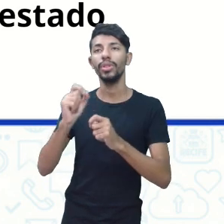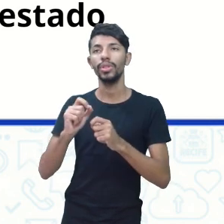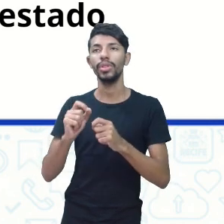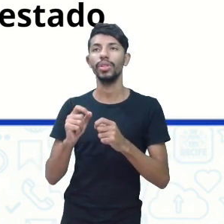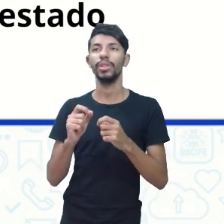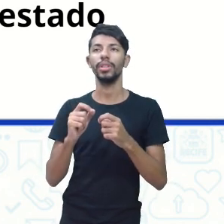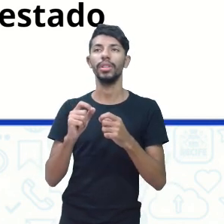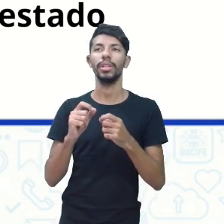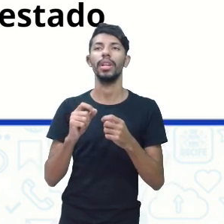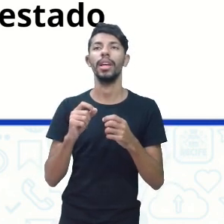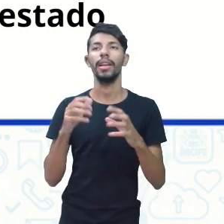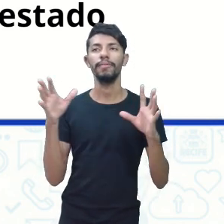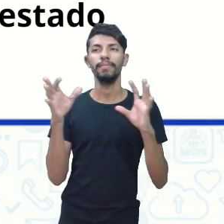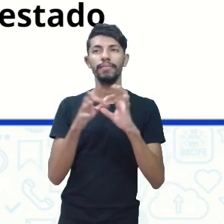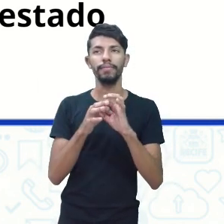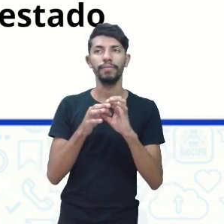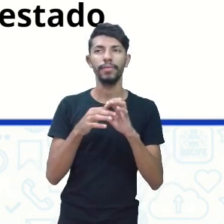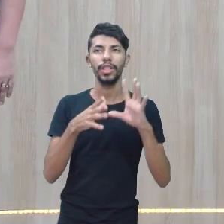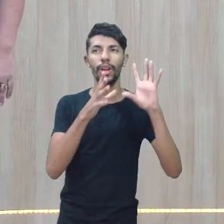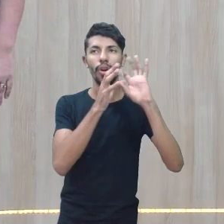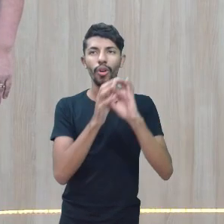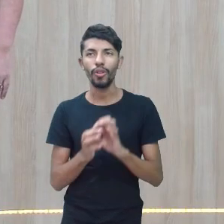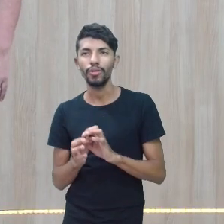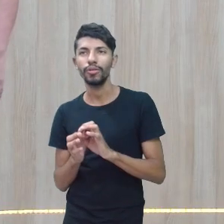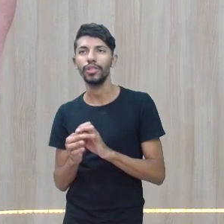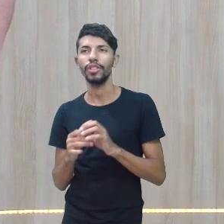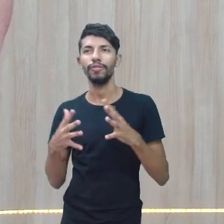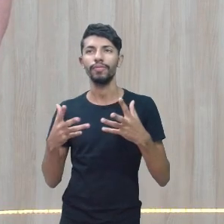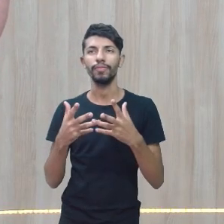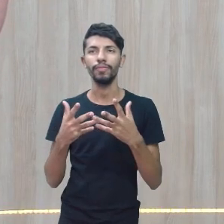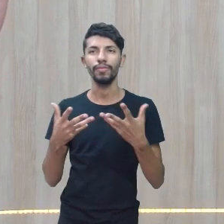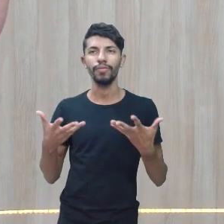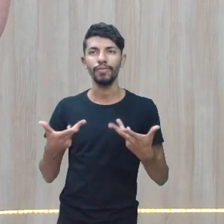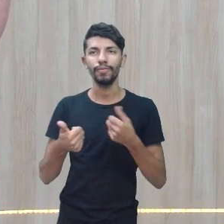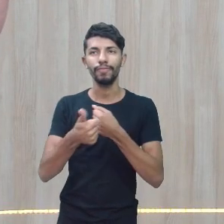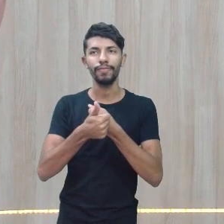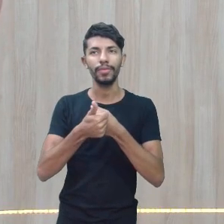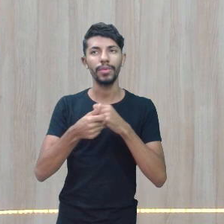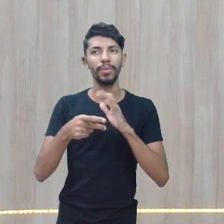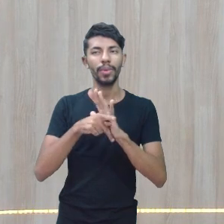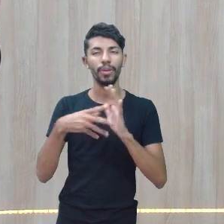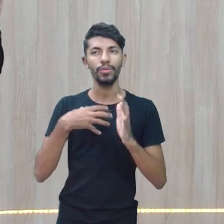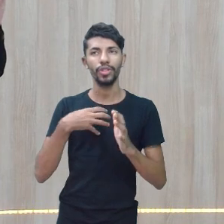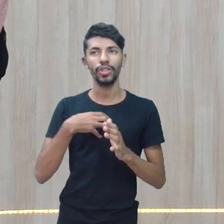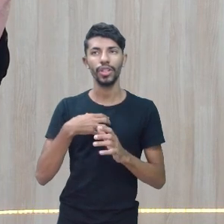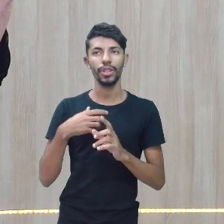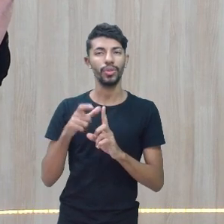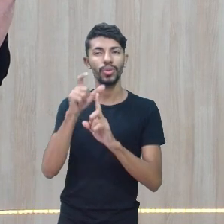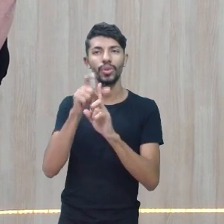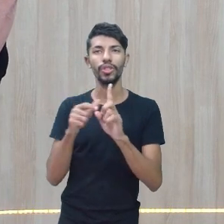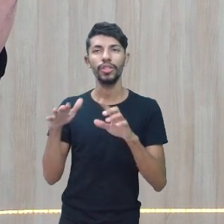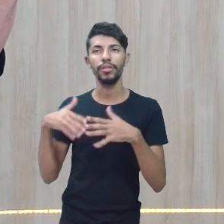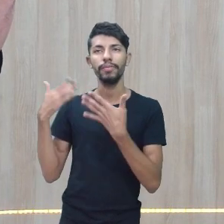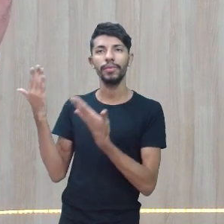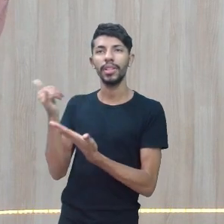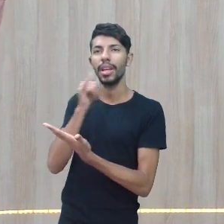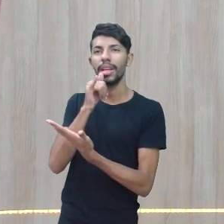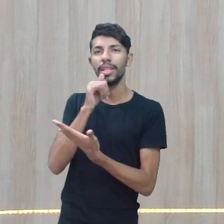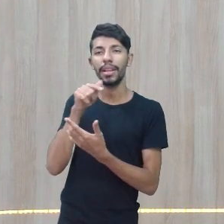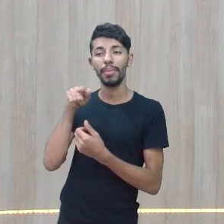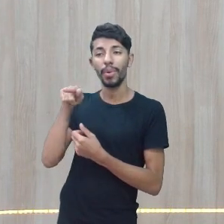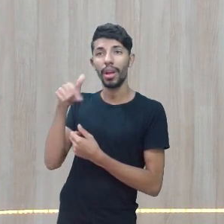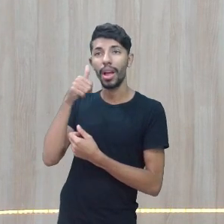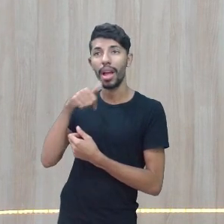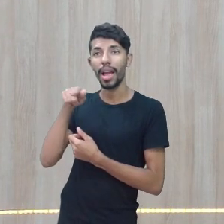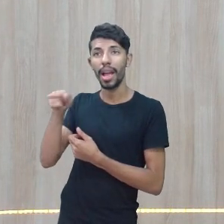ação relacionada ao sujeito. Aconteceu o que com ela? Ela caiu da cadeira. Então, nós temos aqui a outra,